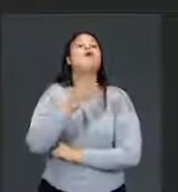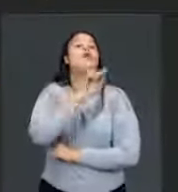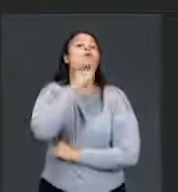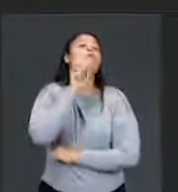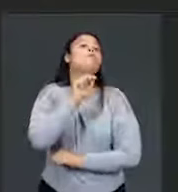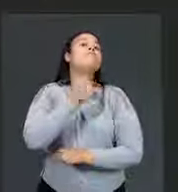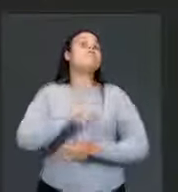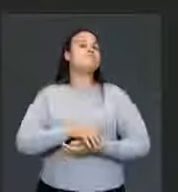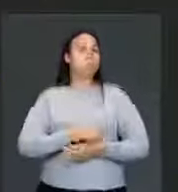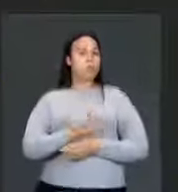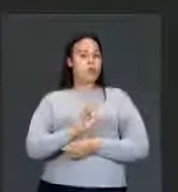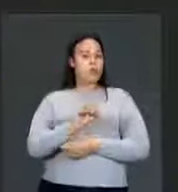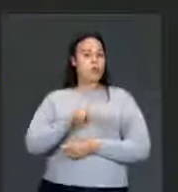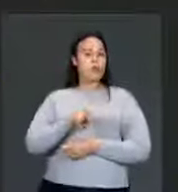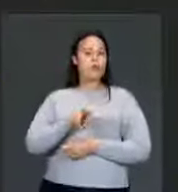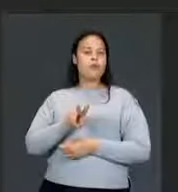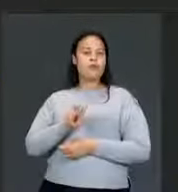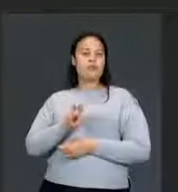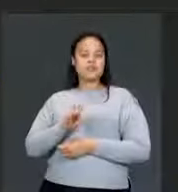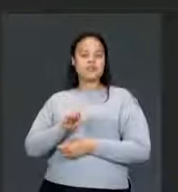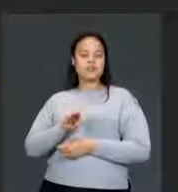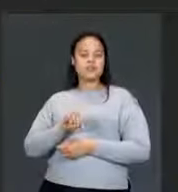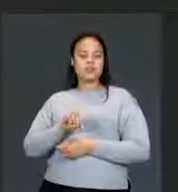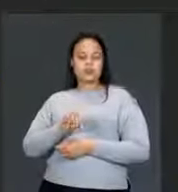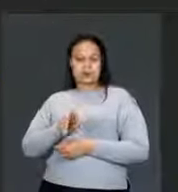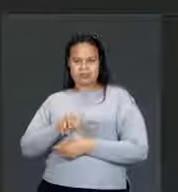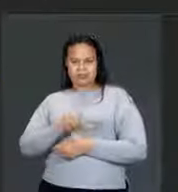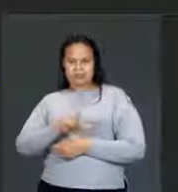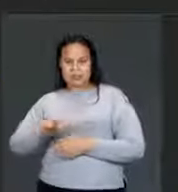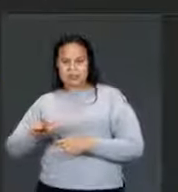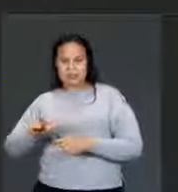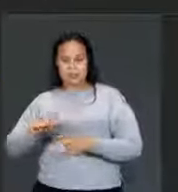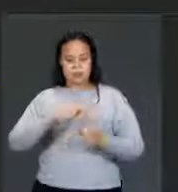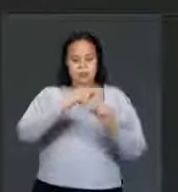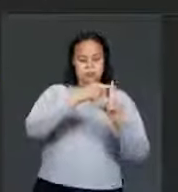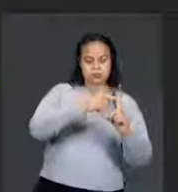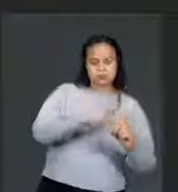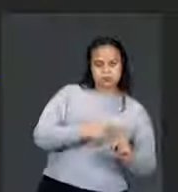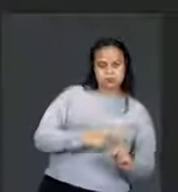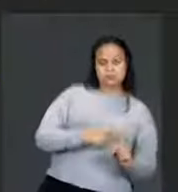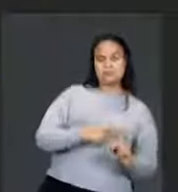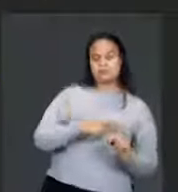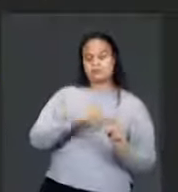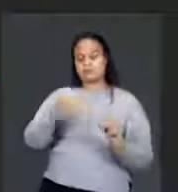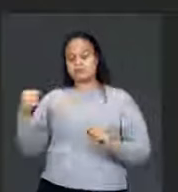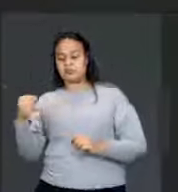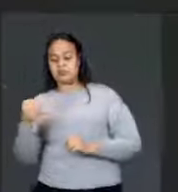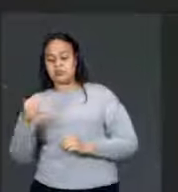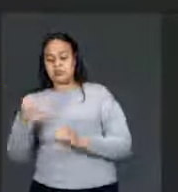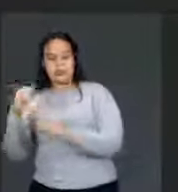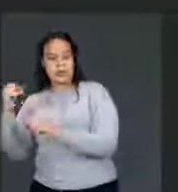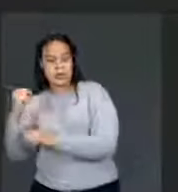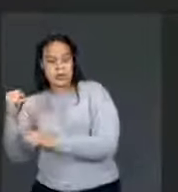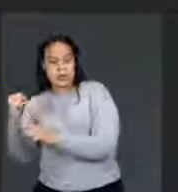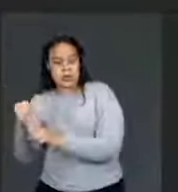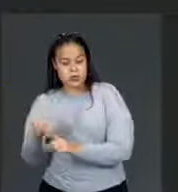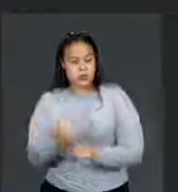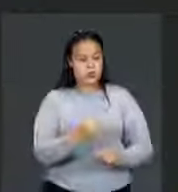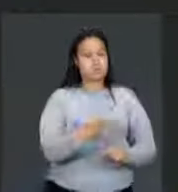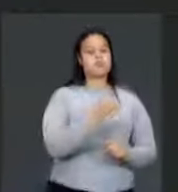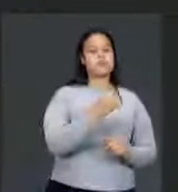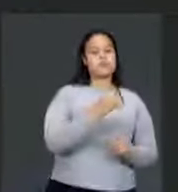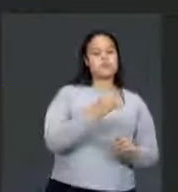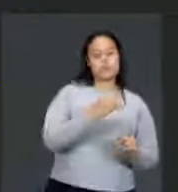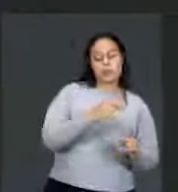Tem mesmo sentido do campo elétrico e a corrente sai do polo positivo e entra no polo negativo